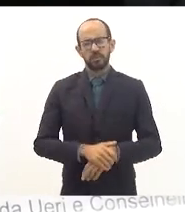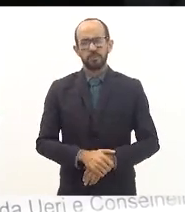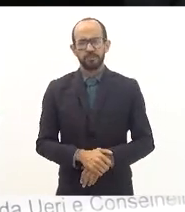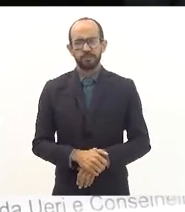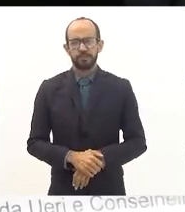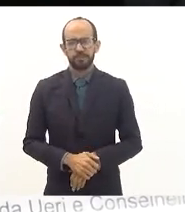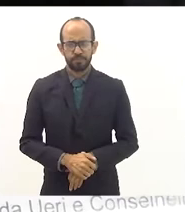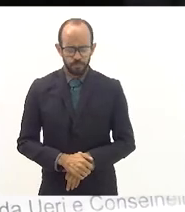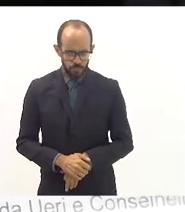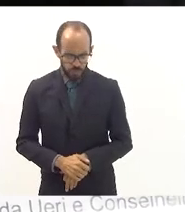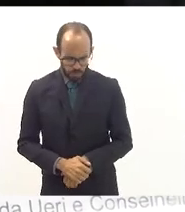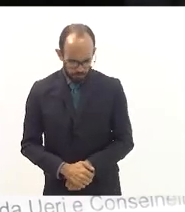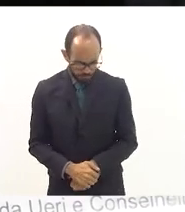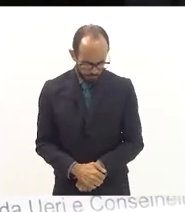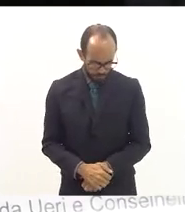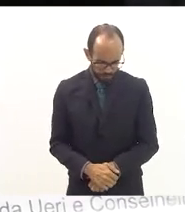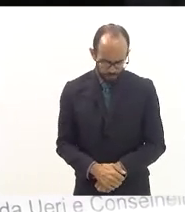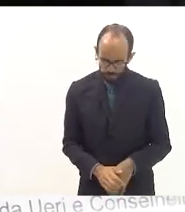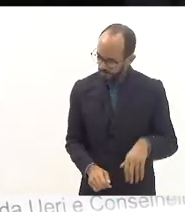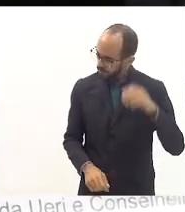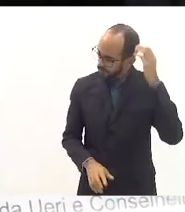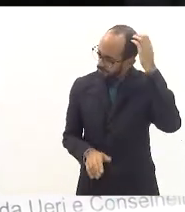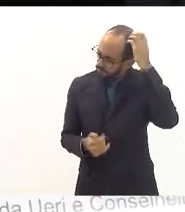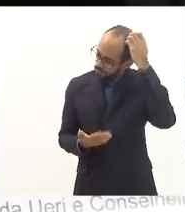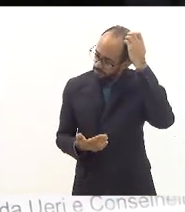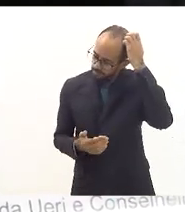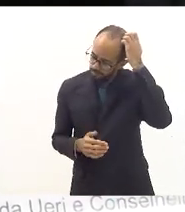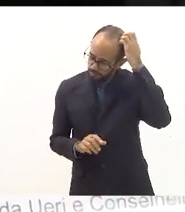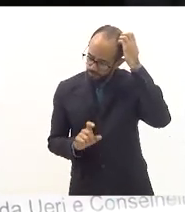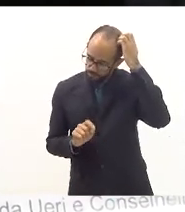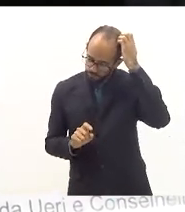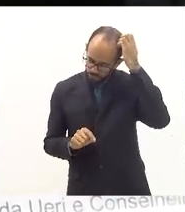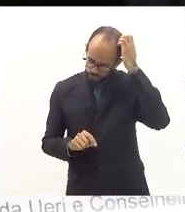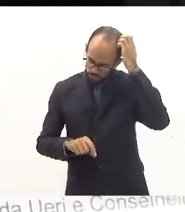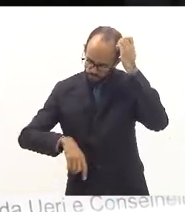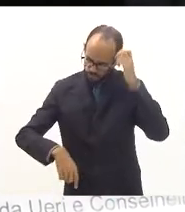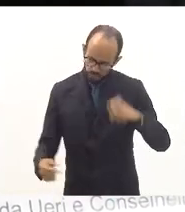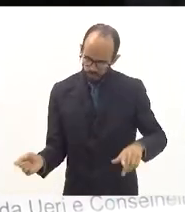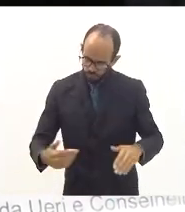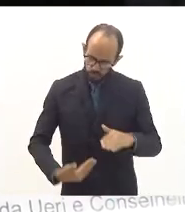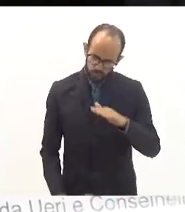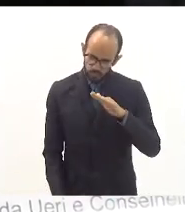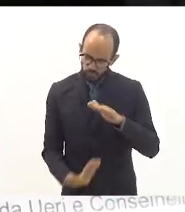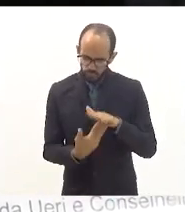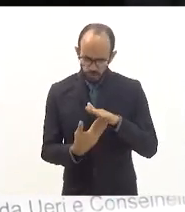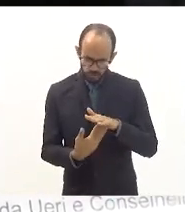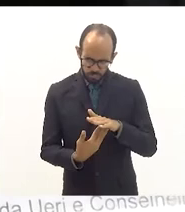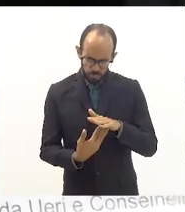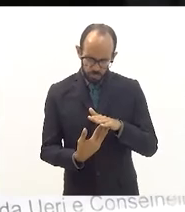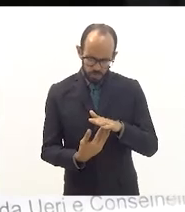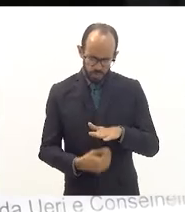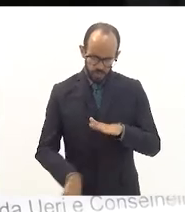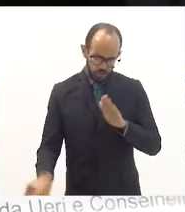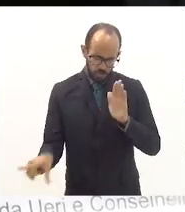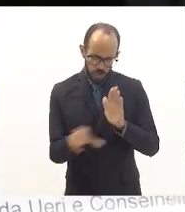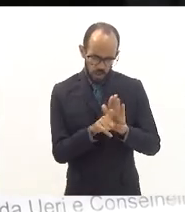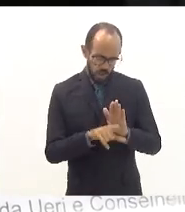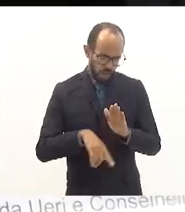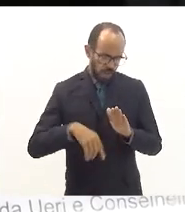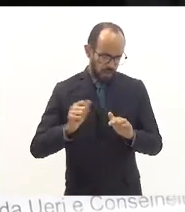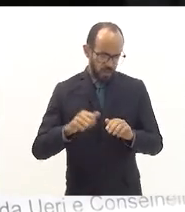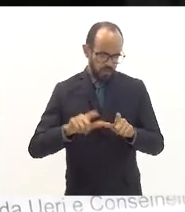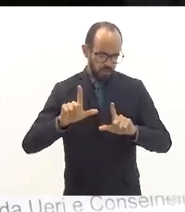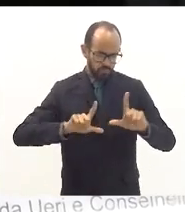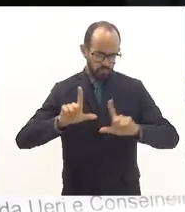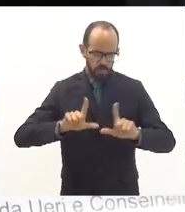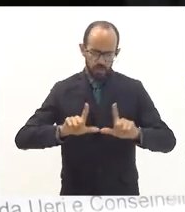E ele, então, dentro do limite extremo da lei de imprensa,